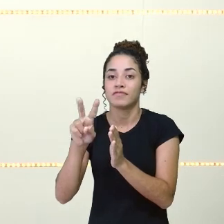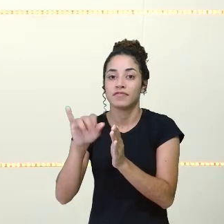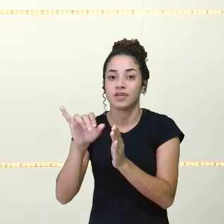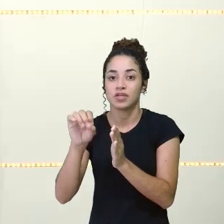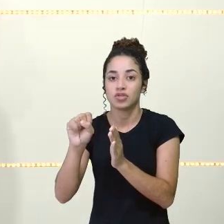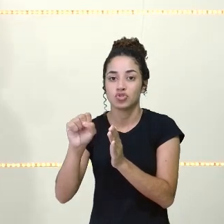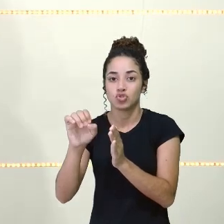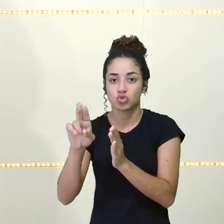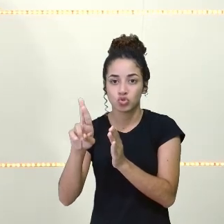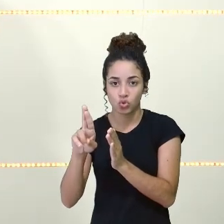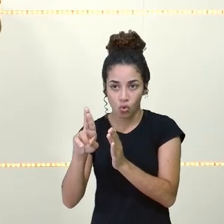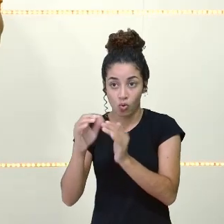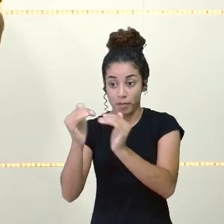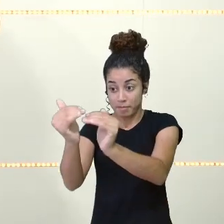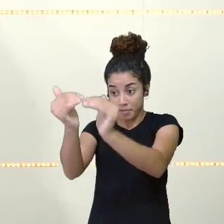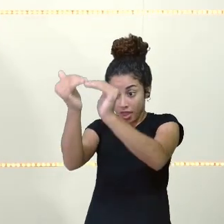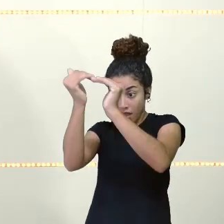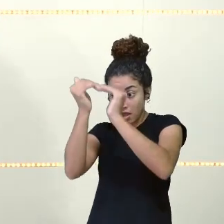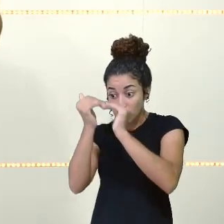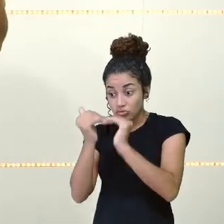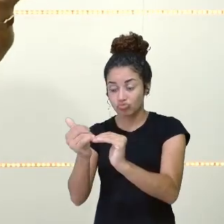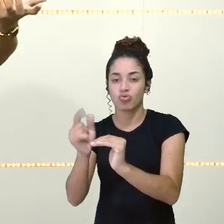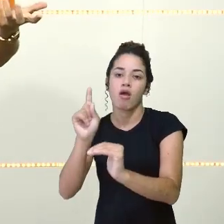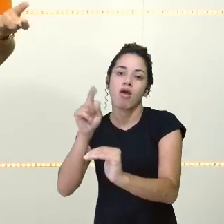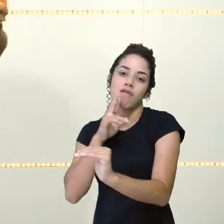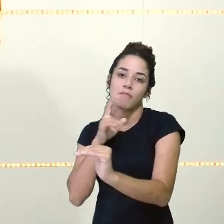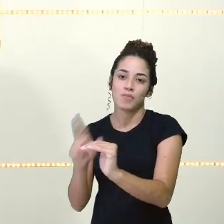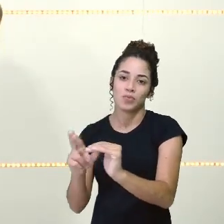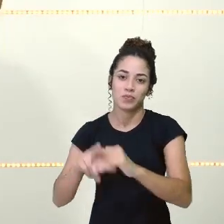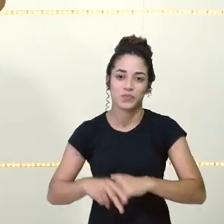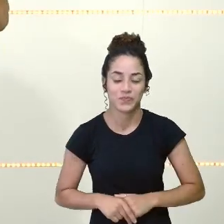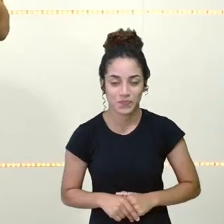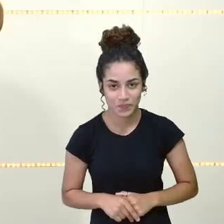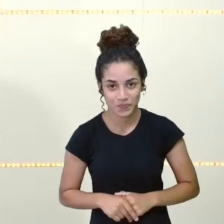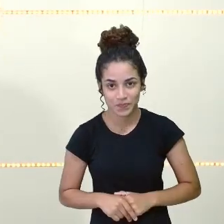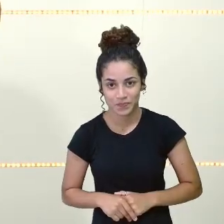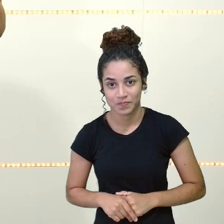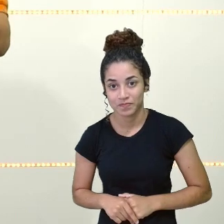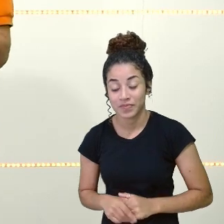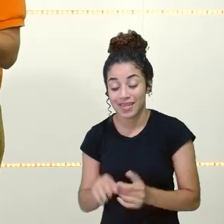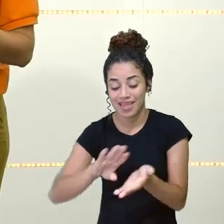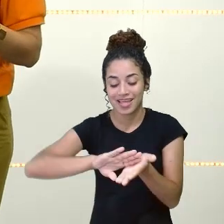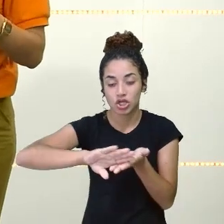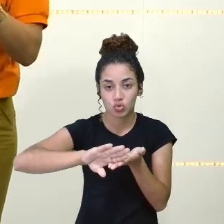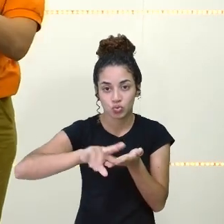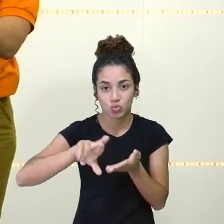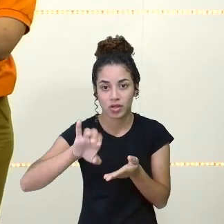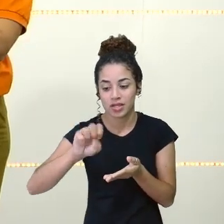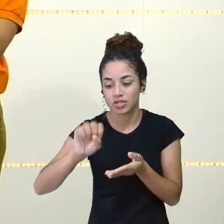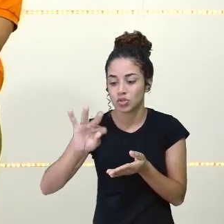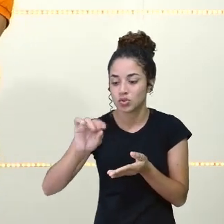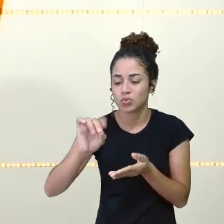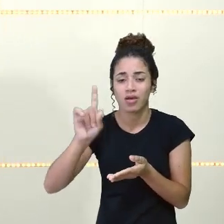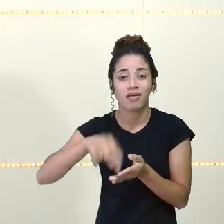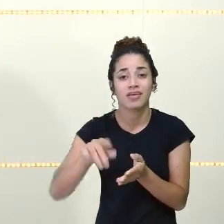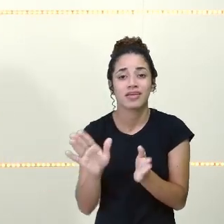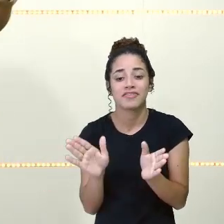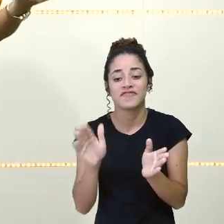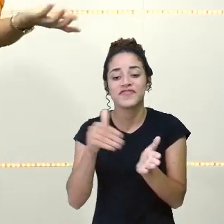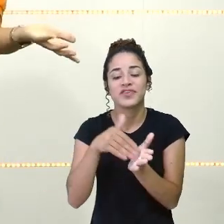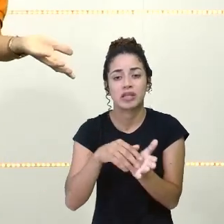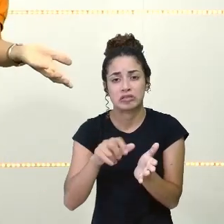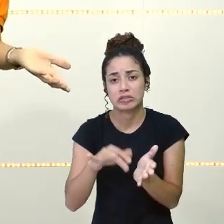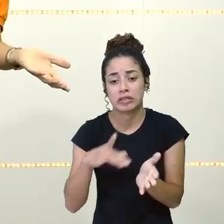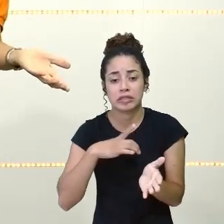aqui, é o resultado da minha divisão. E resto é o final.